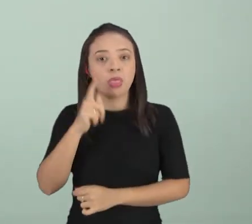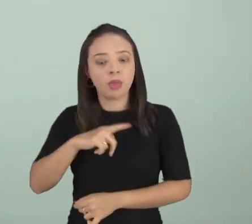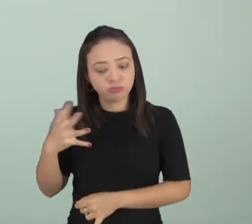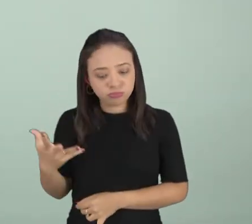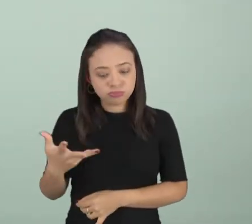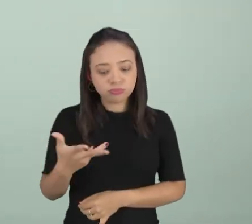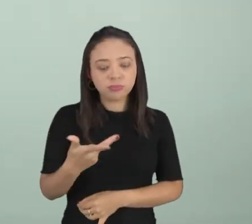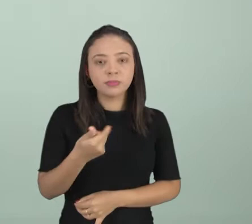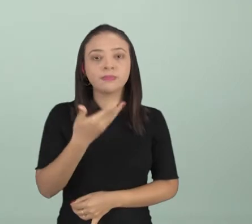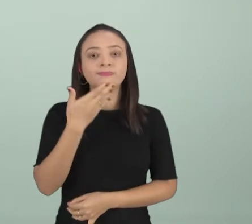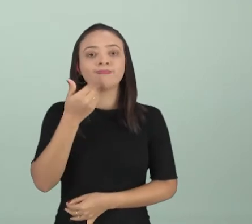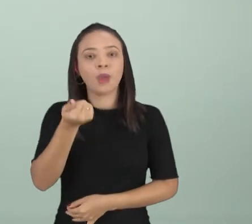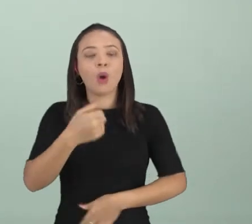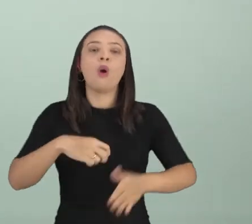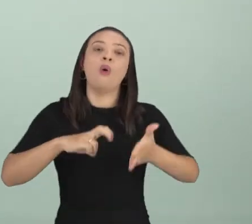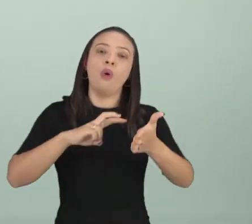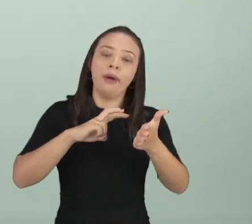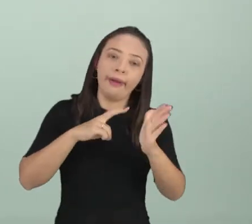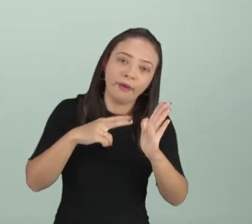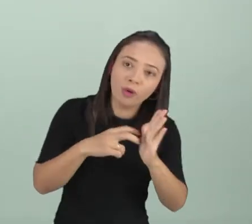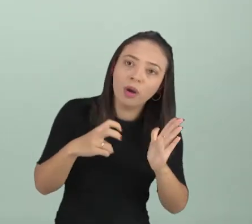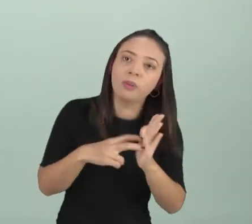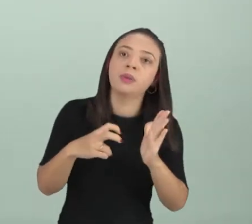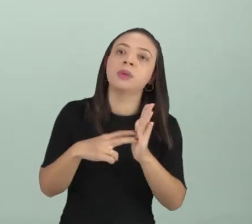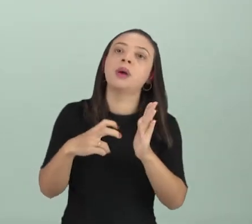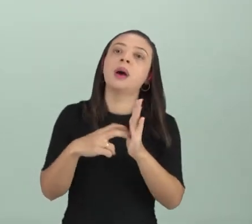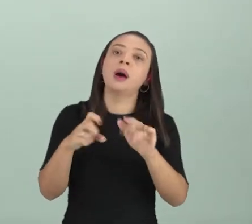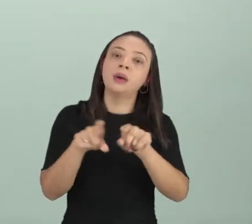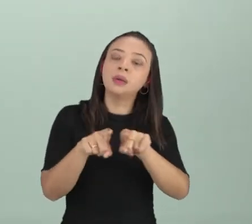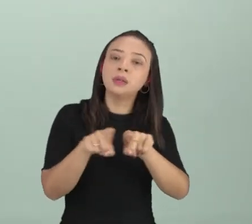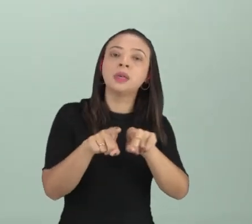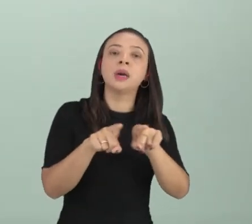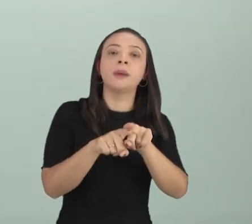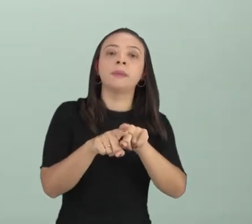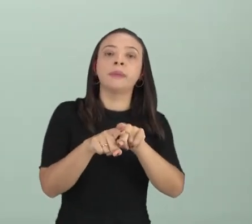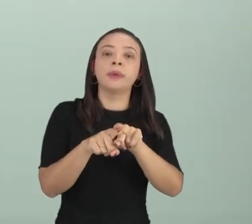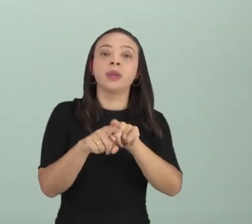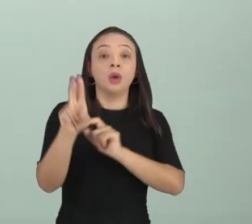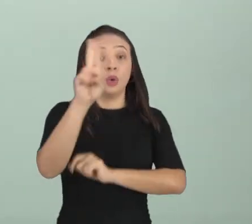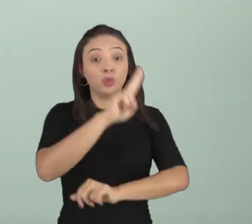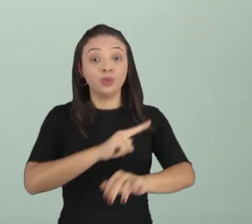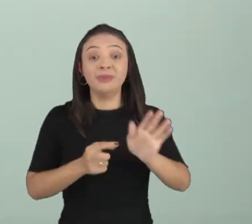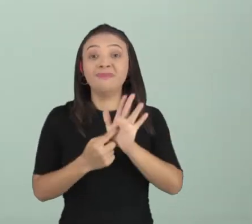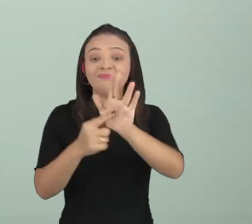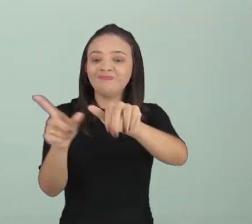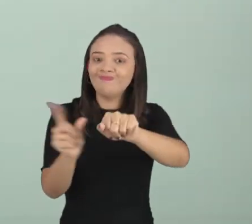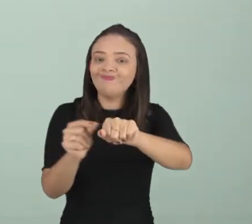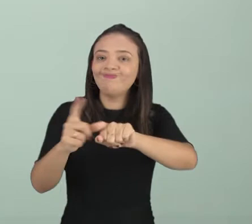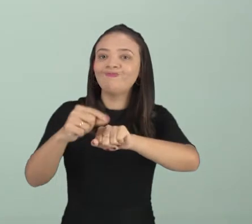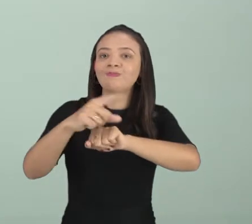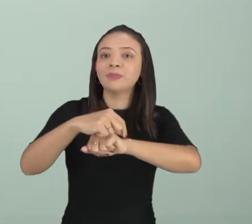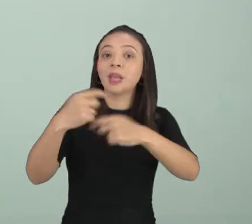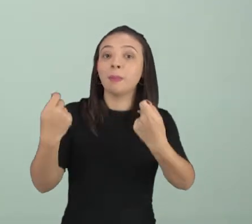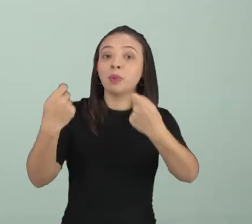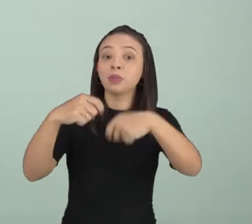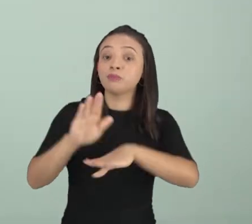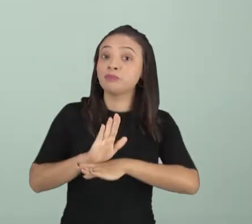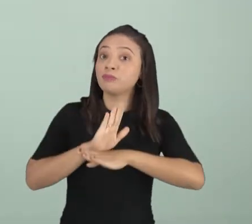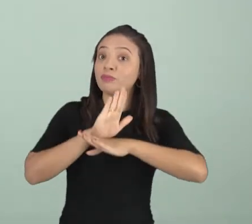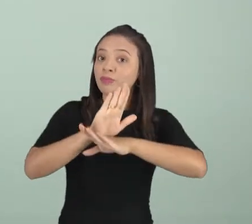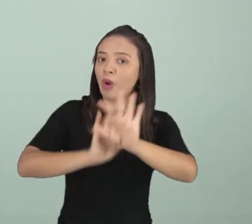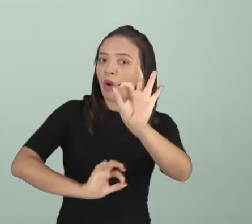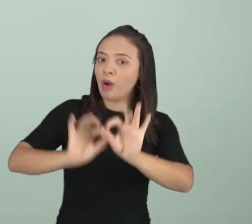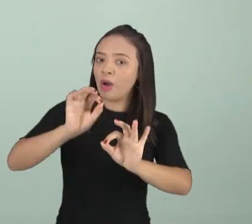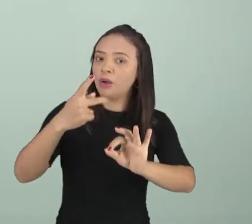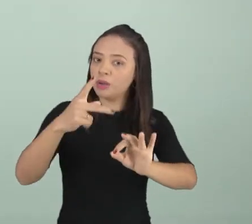maior, não só com vocabulário, mas com a inserção de argumentos que poderá te ajudar na